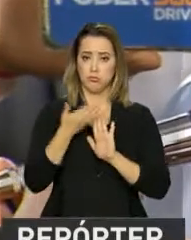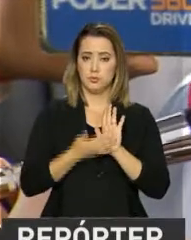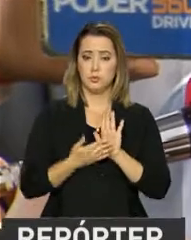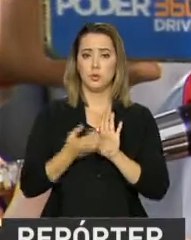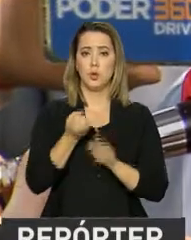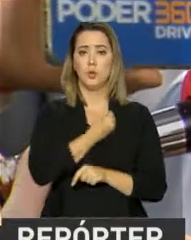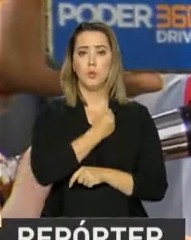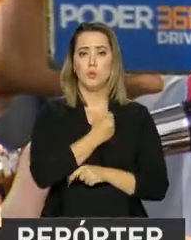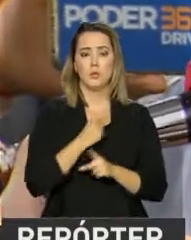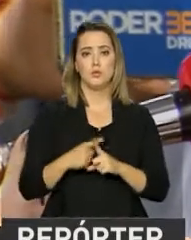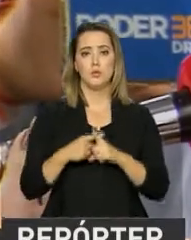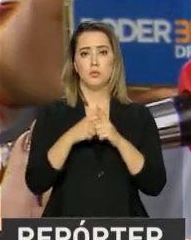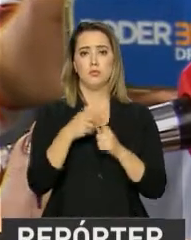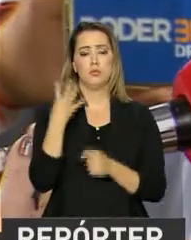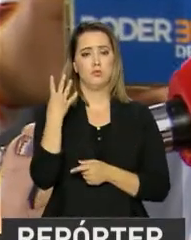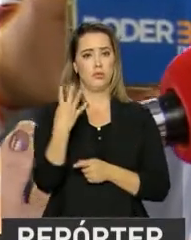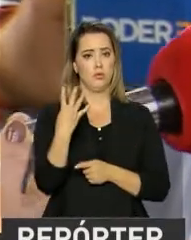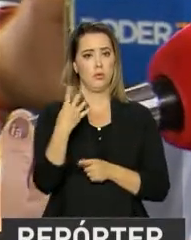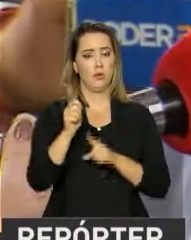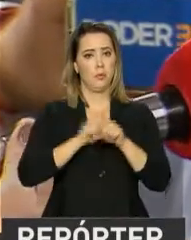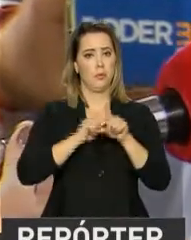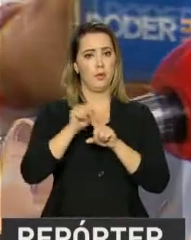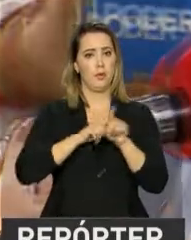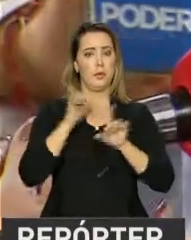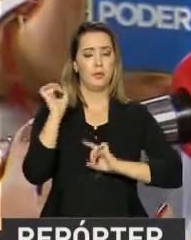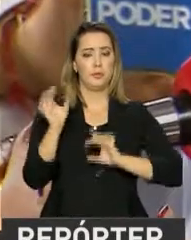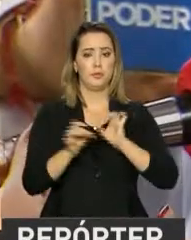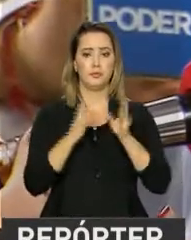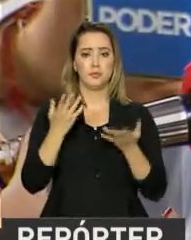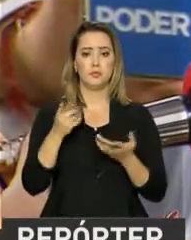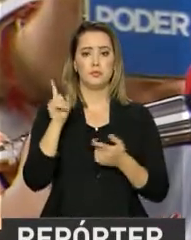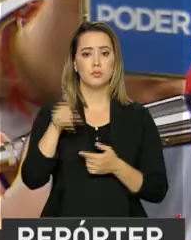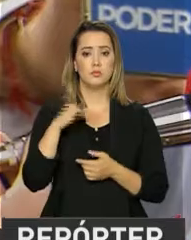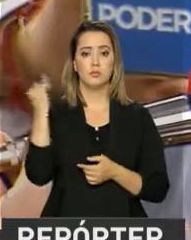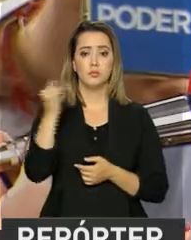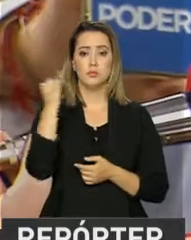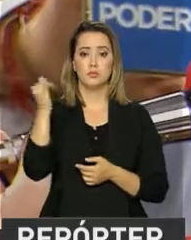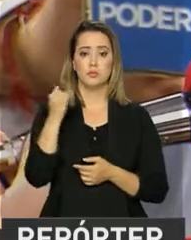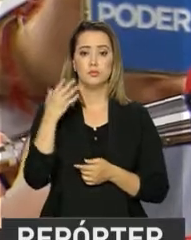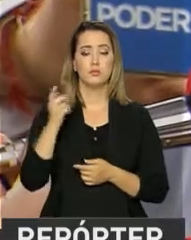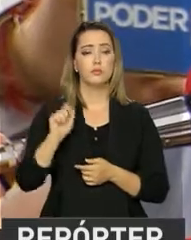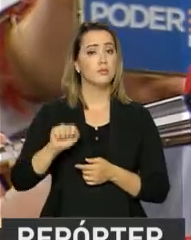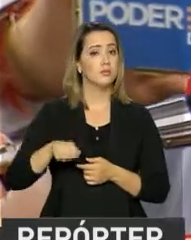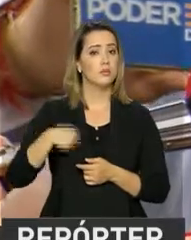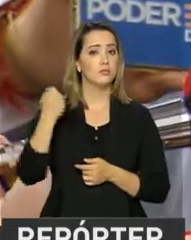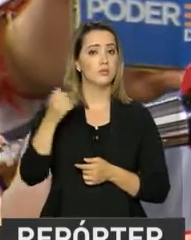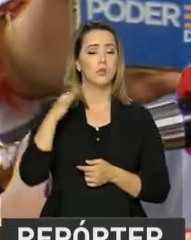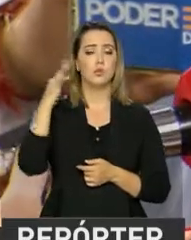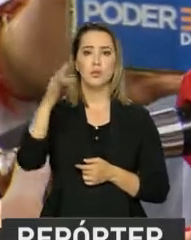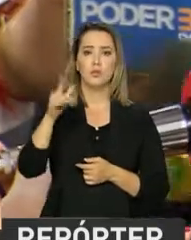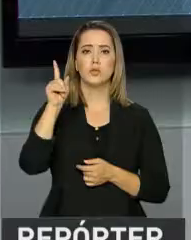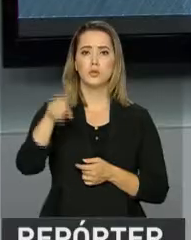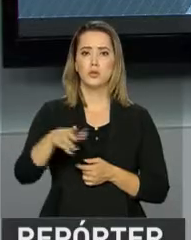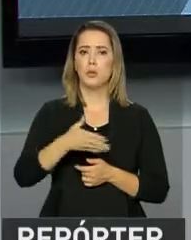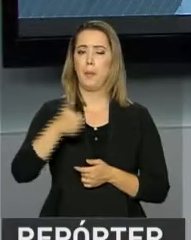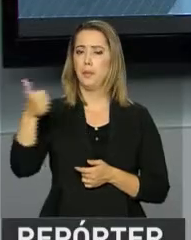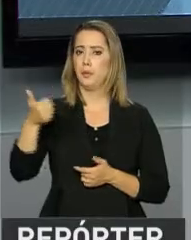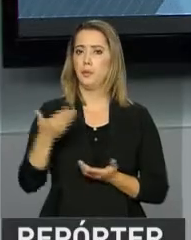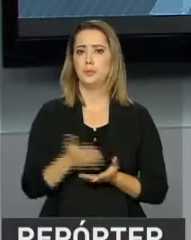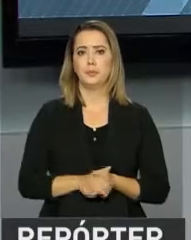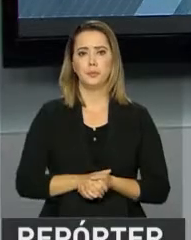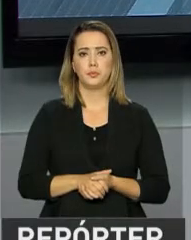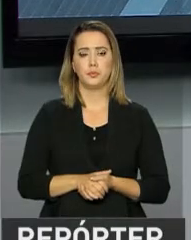em quatro meses em especial que será fundamental para sinalizar que o futuro será muito melhor